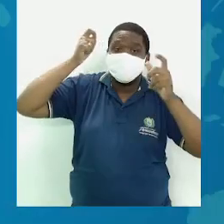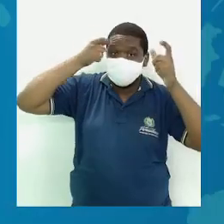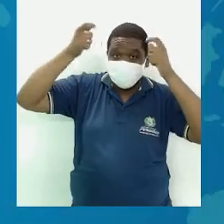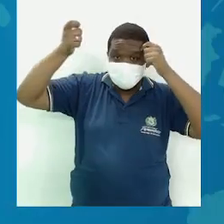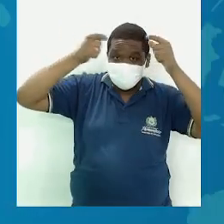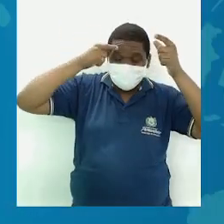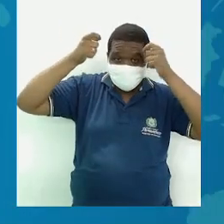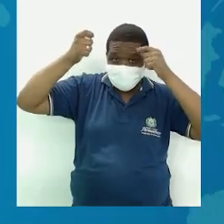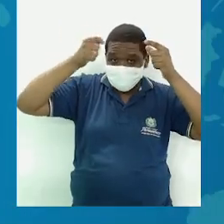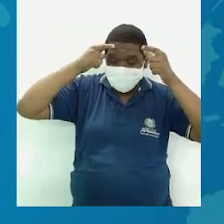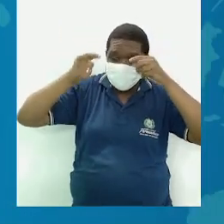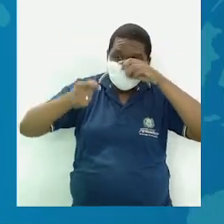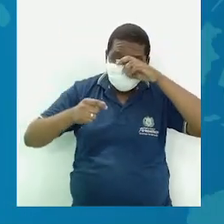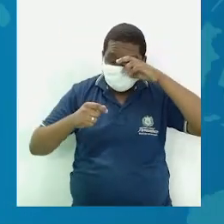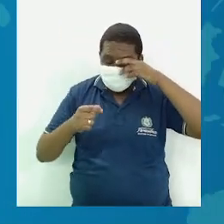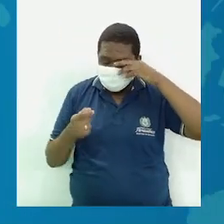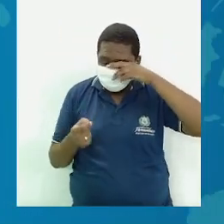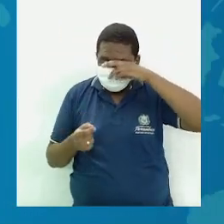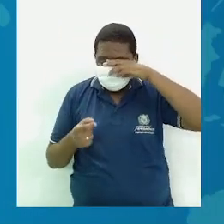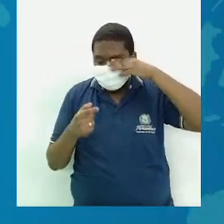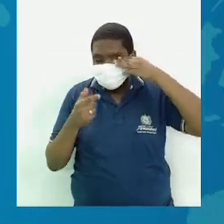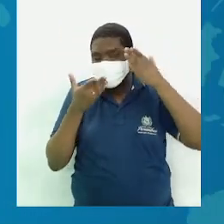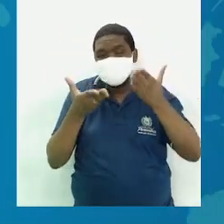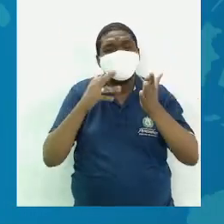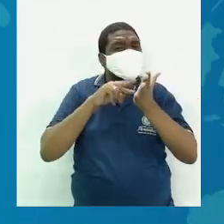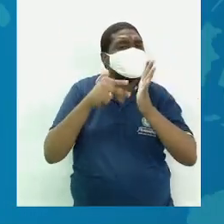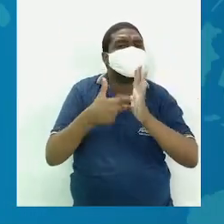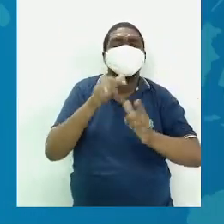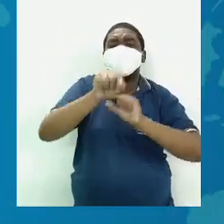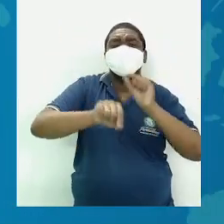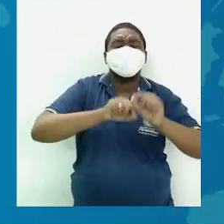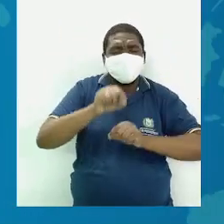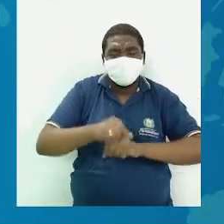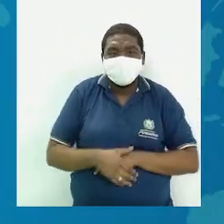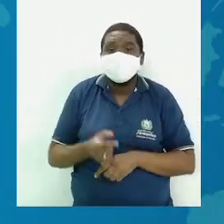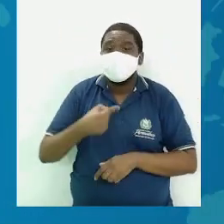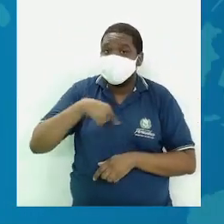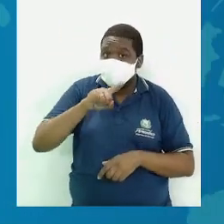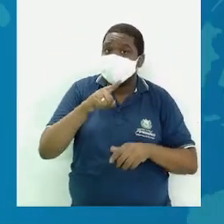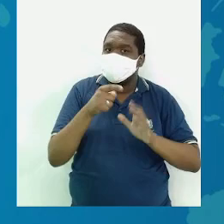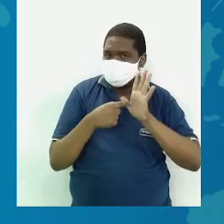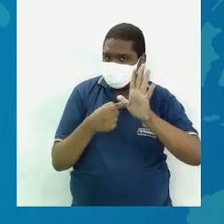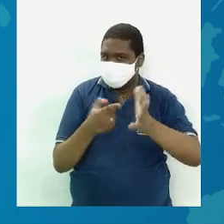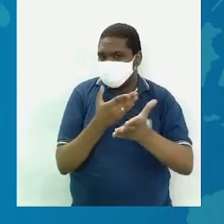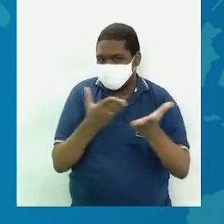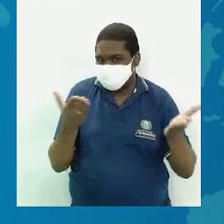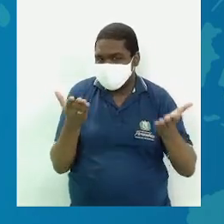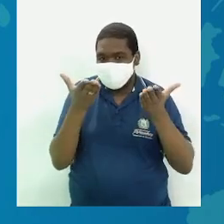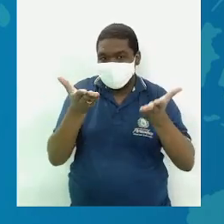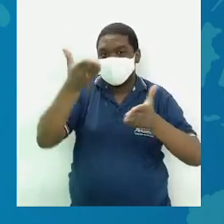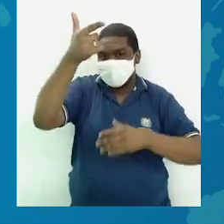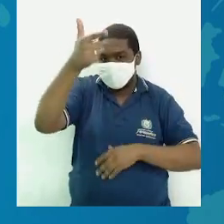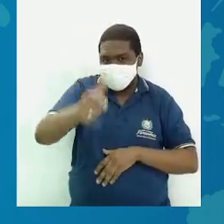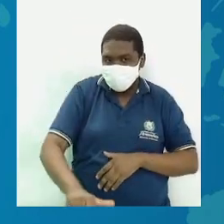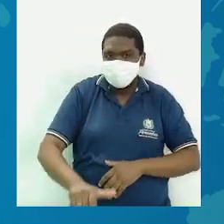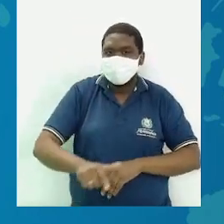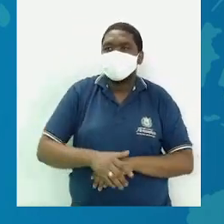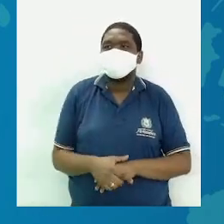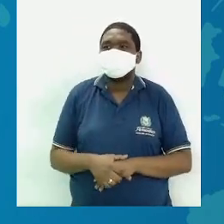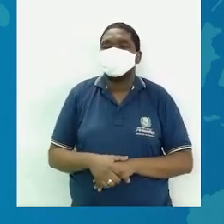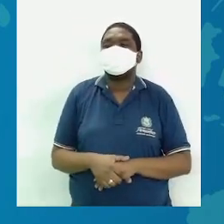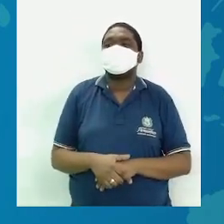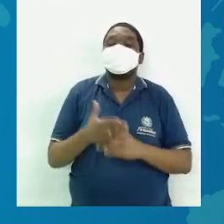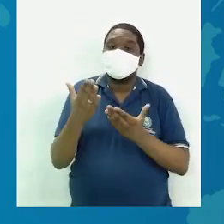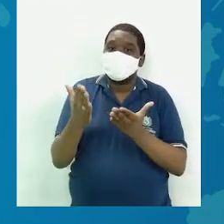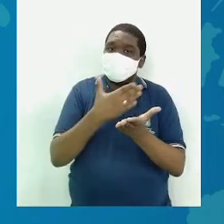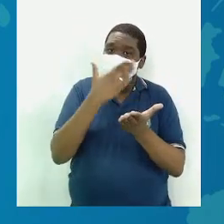ideias. Professor, que teoria das ideias são essas? Deixa eu trazer para vocês aqui, ó, mais uma vez, a questão